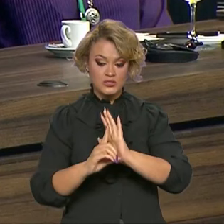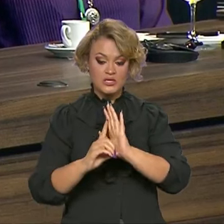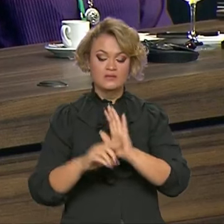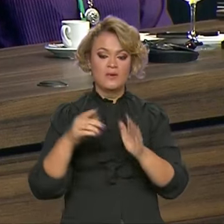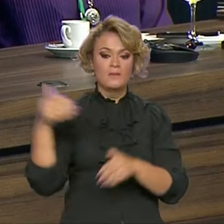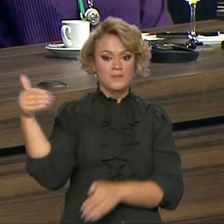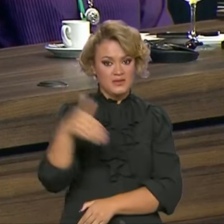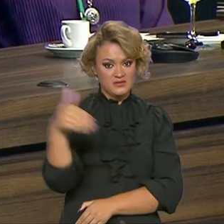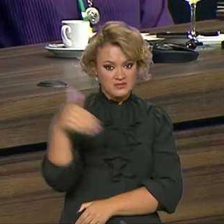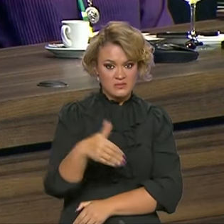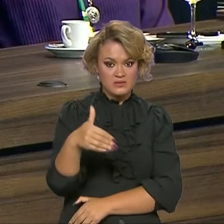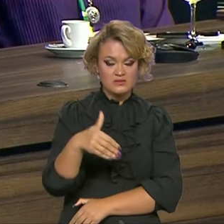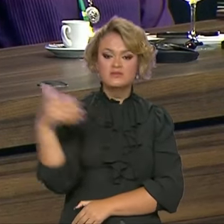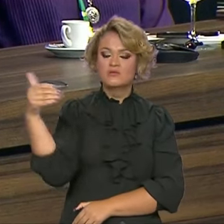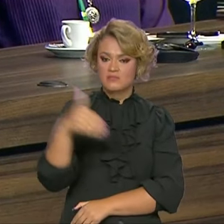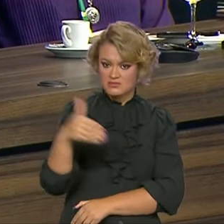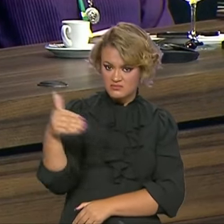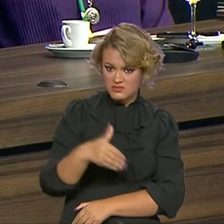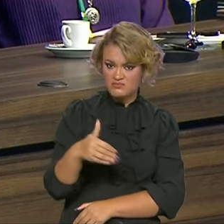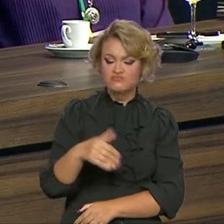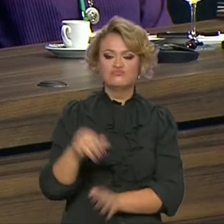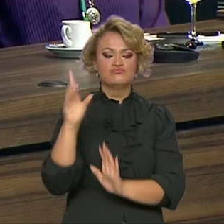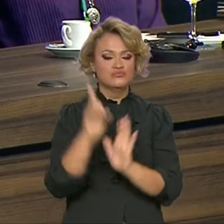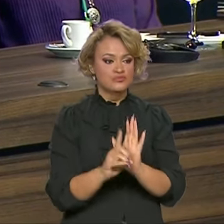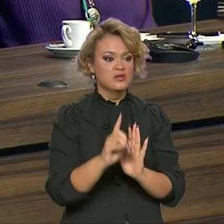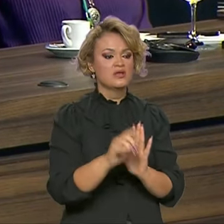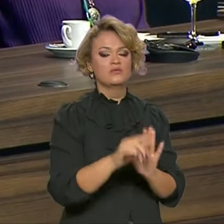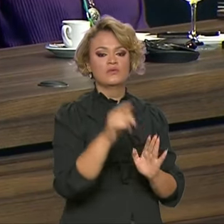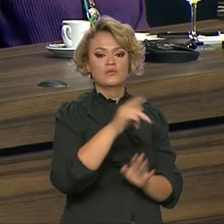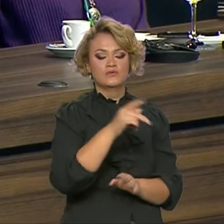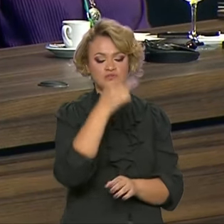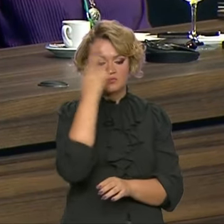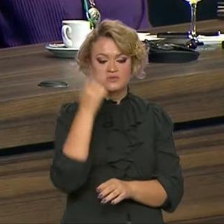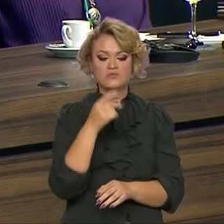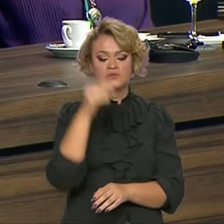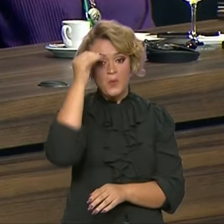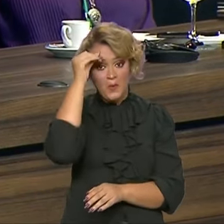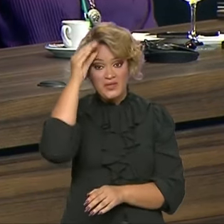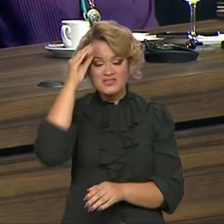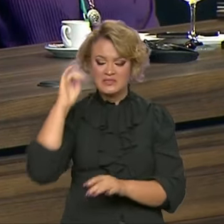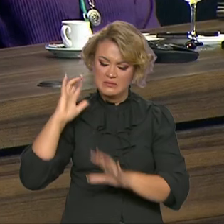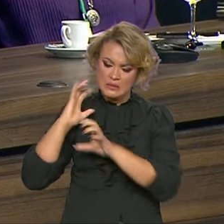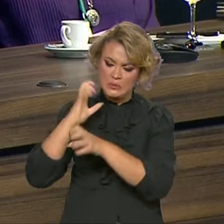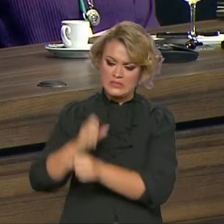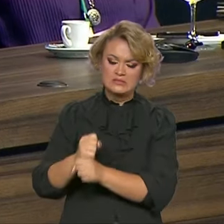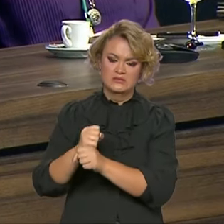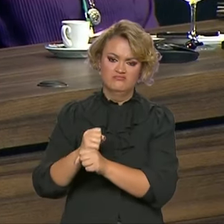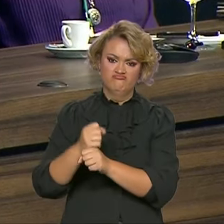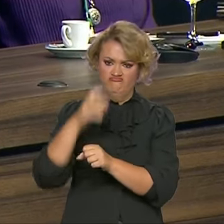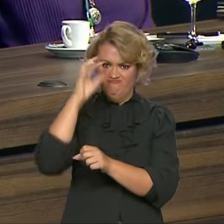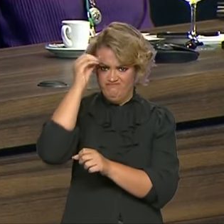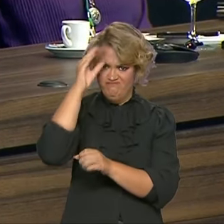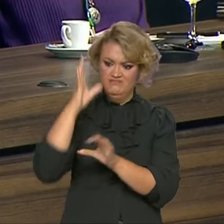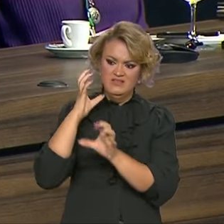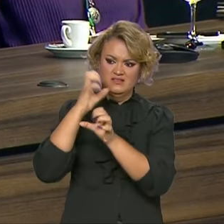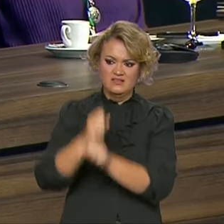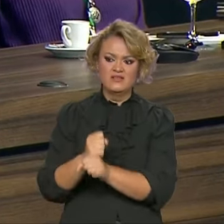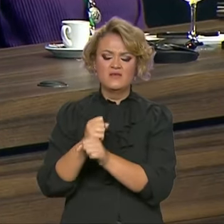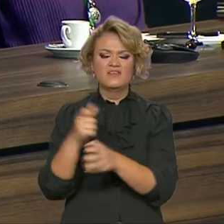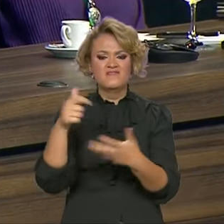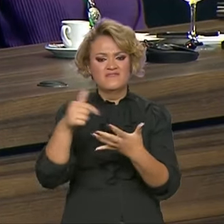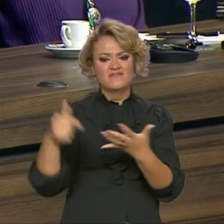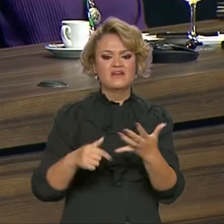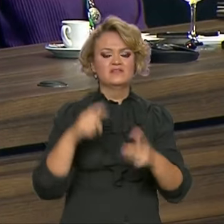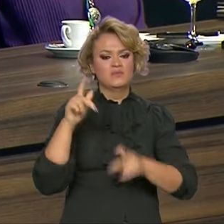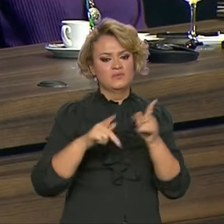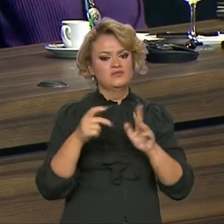à participação e o respeito aos nossos conhecimentos ancestrais e a ampla